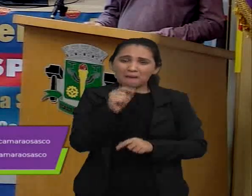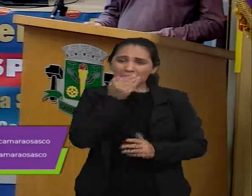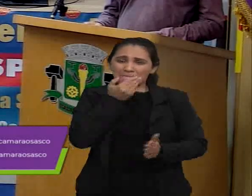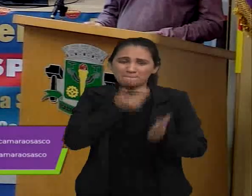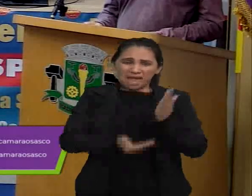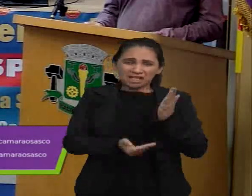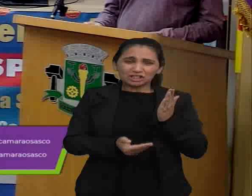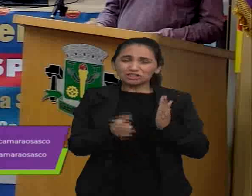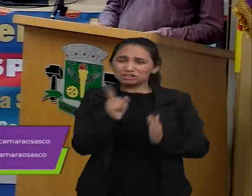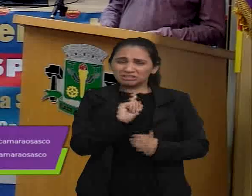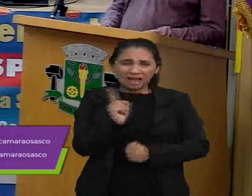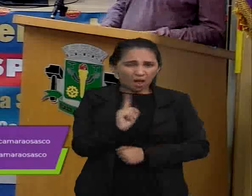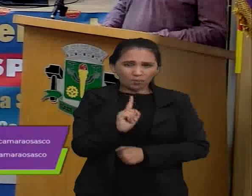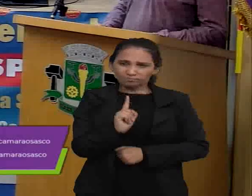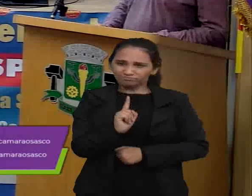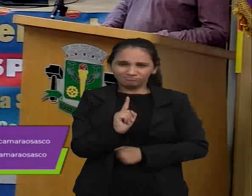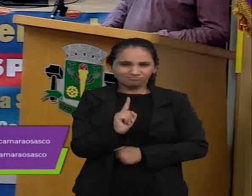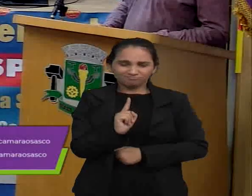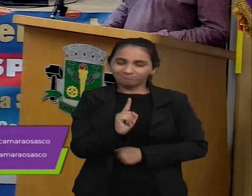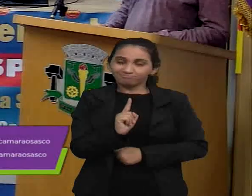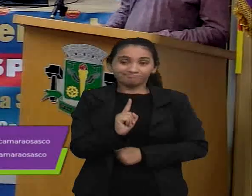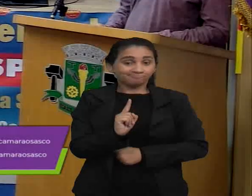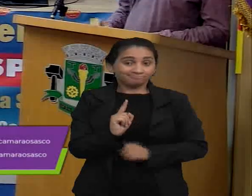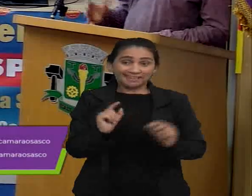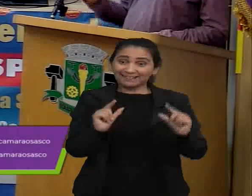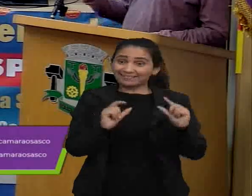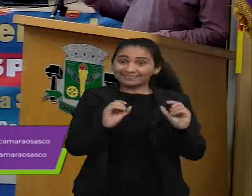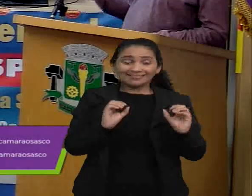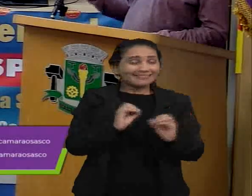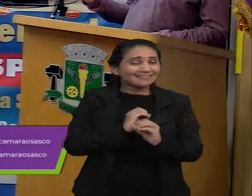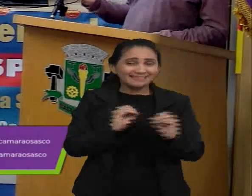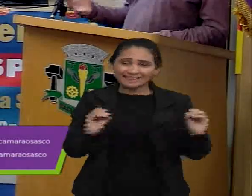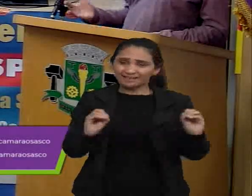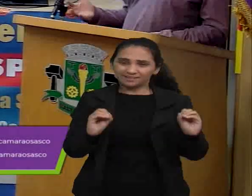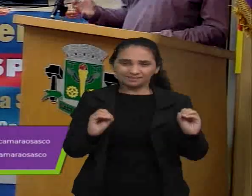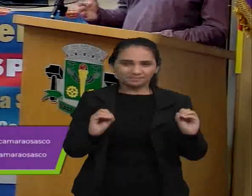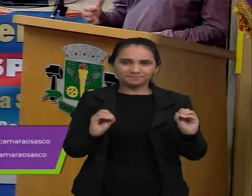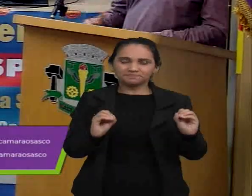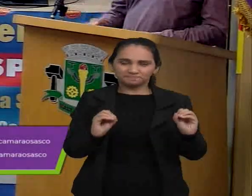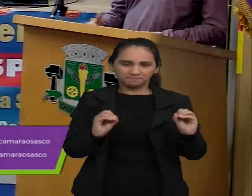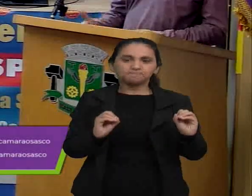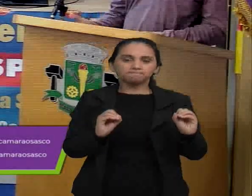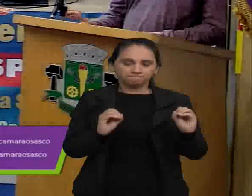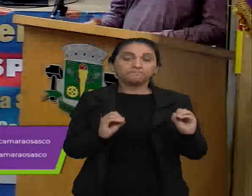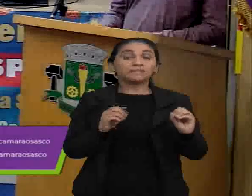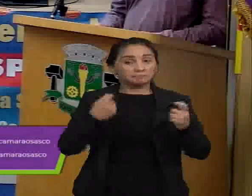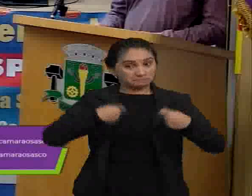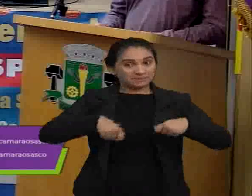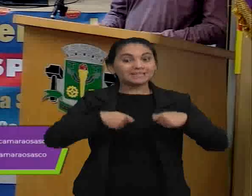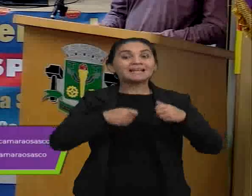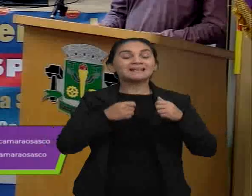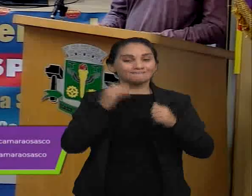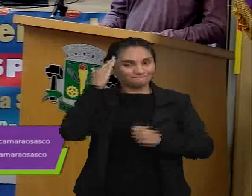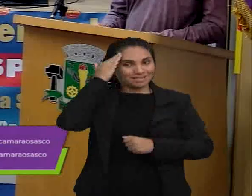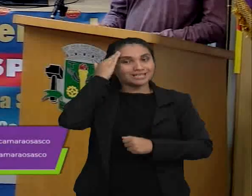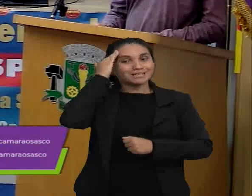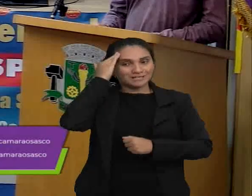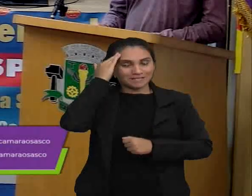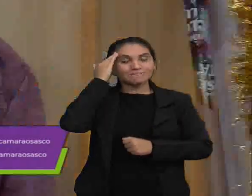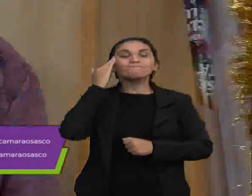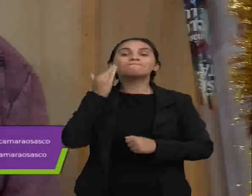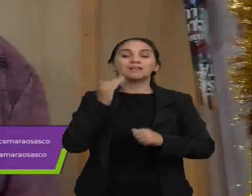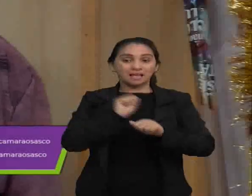nada. Certo? Então, é importante que fique claro aqui para a Câmara